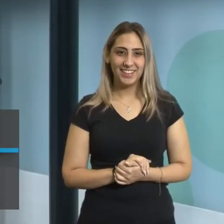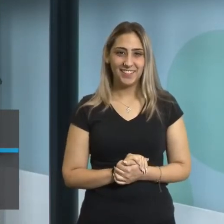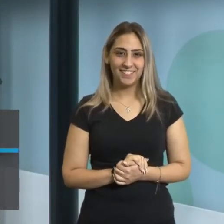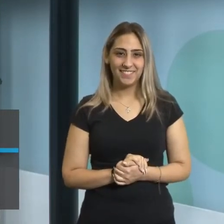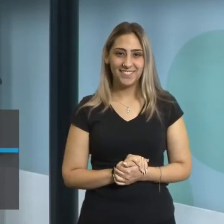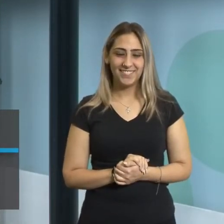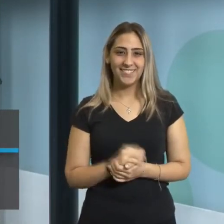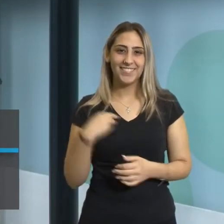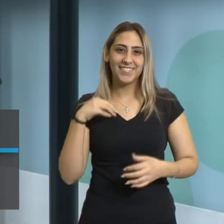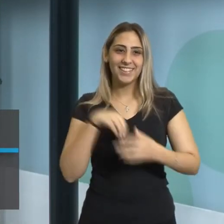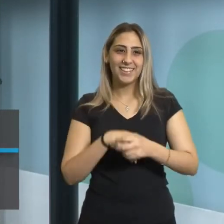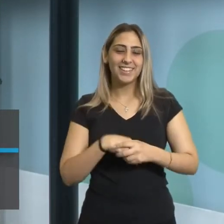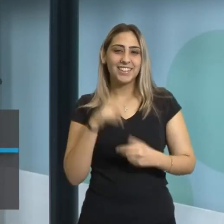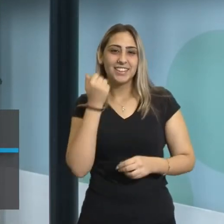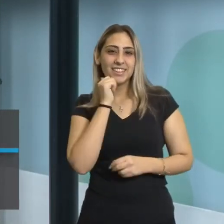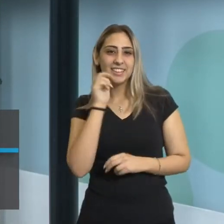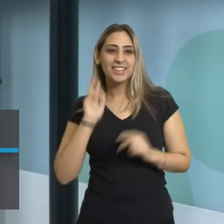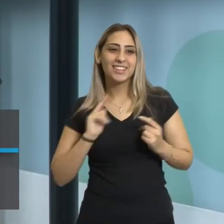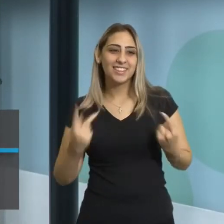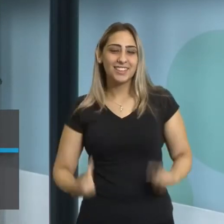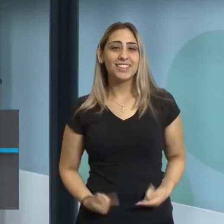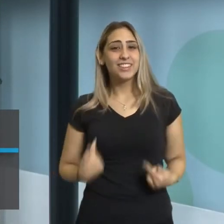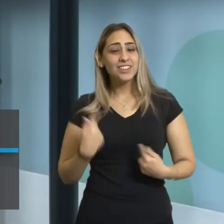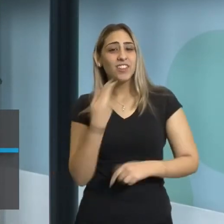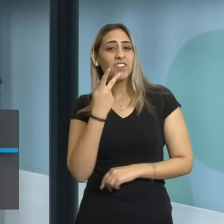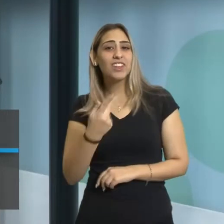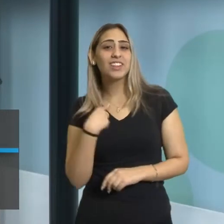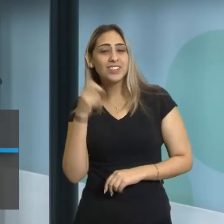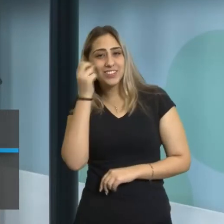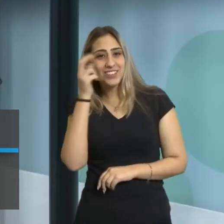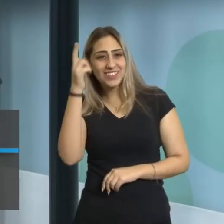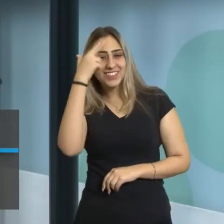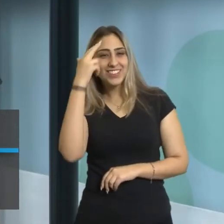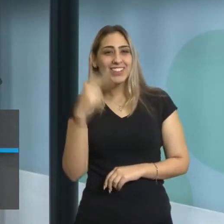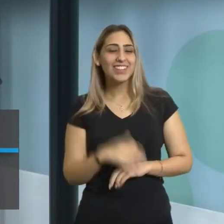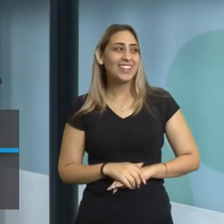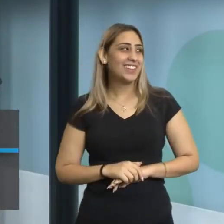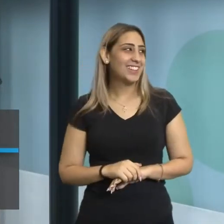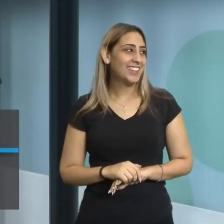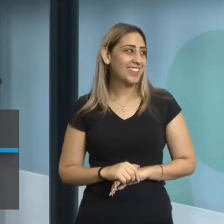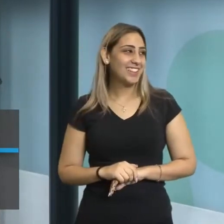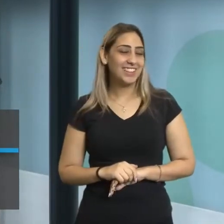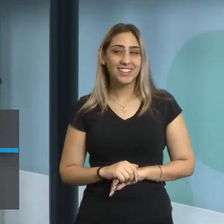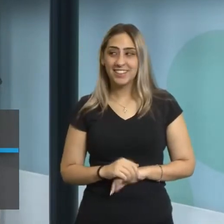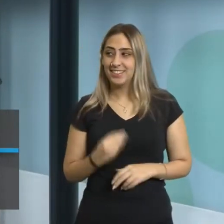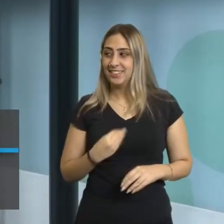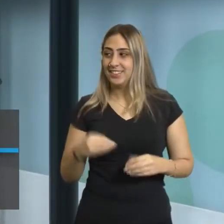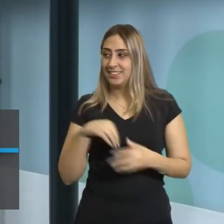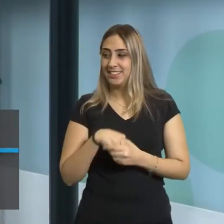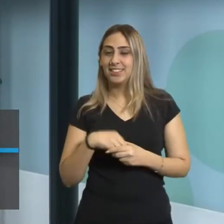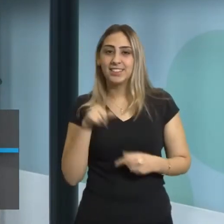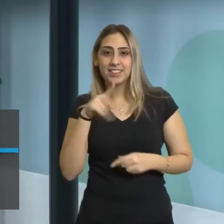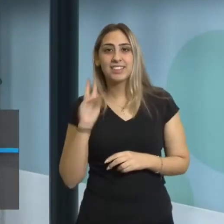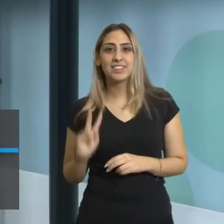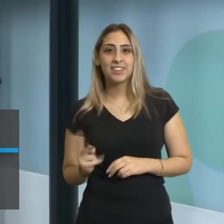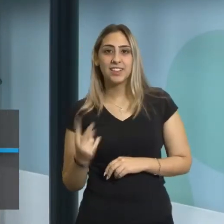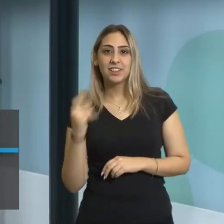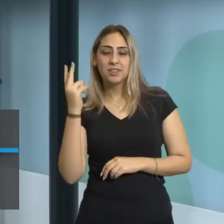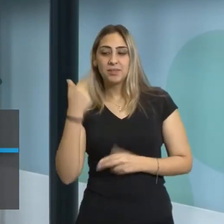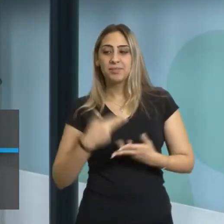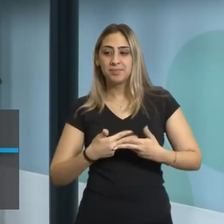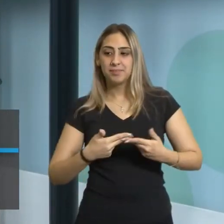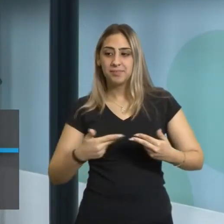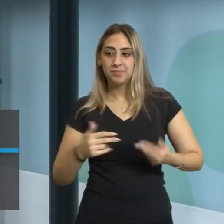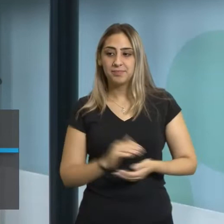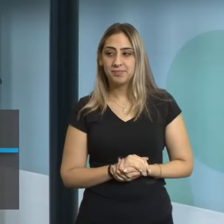linguagem de ciências e ela vai falar exatamente de Cultura de como a gente herdou esses valores né como a gente